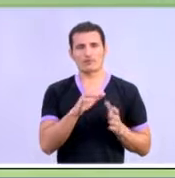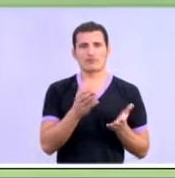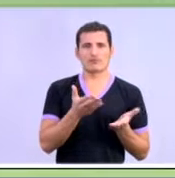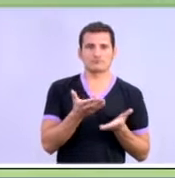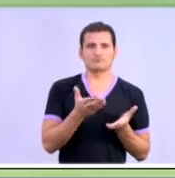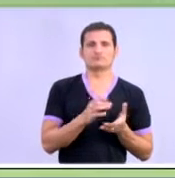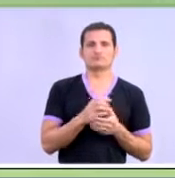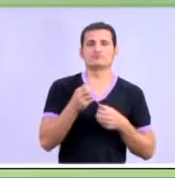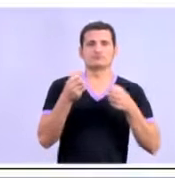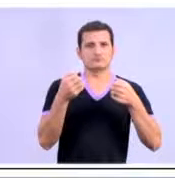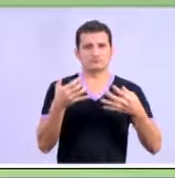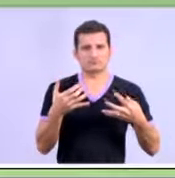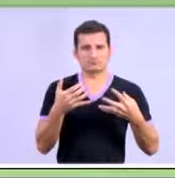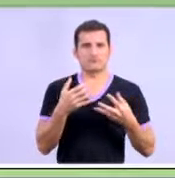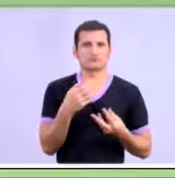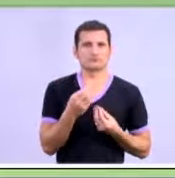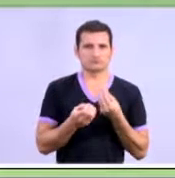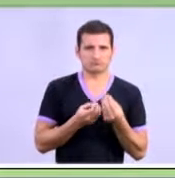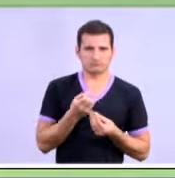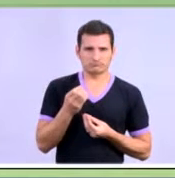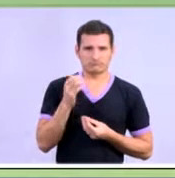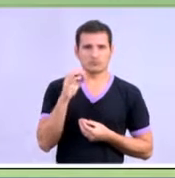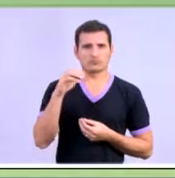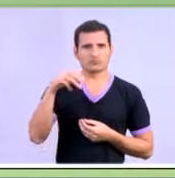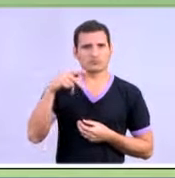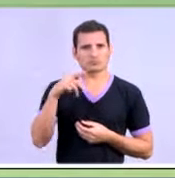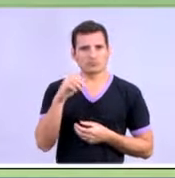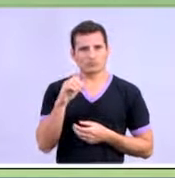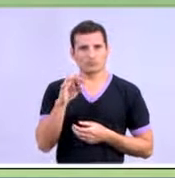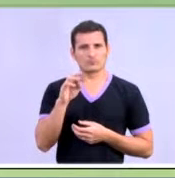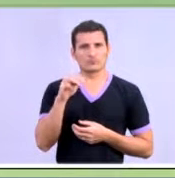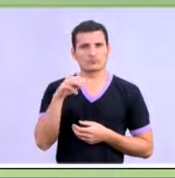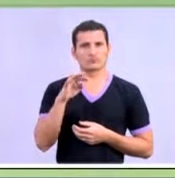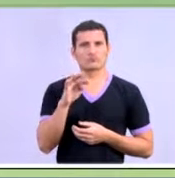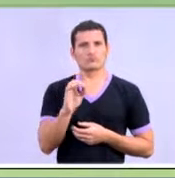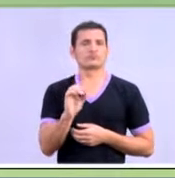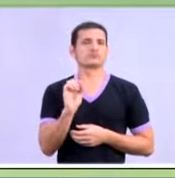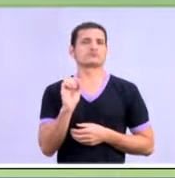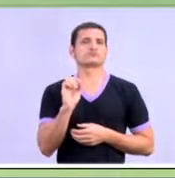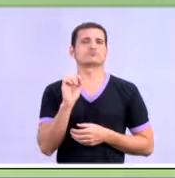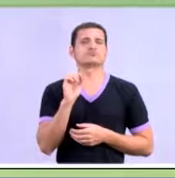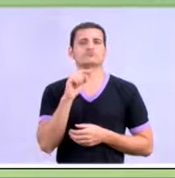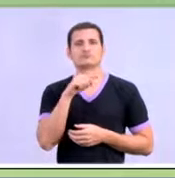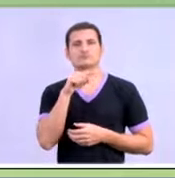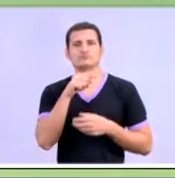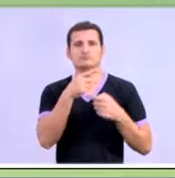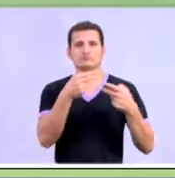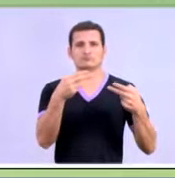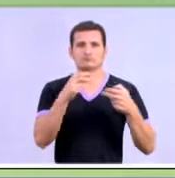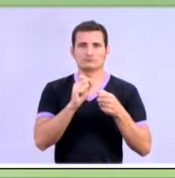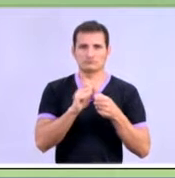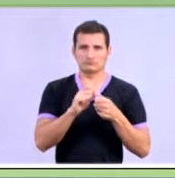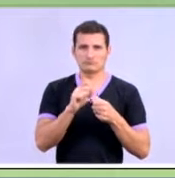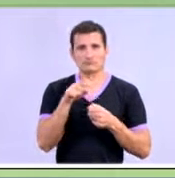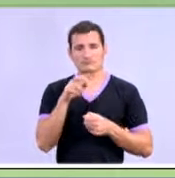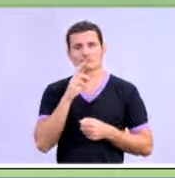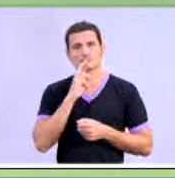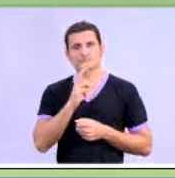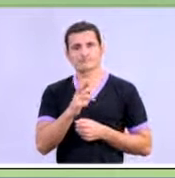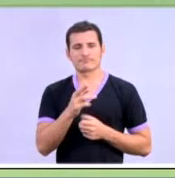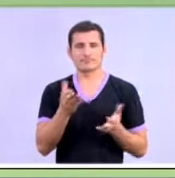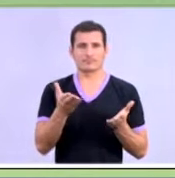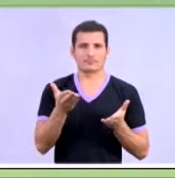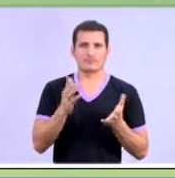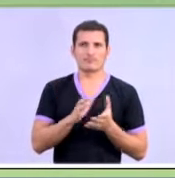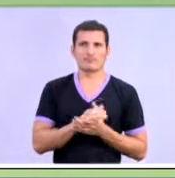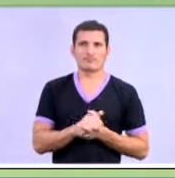falar sobre comportamento. O que o objeto faz? Essa é a pergunta que nós vamos ter que responder agora. Né? Na